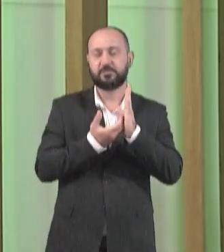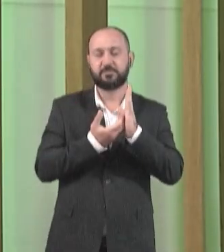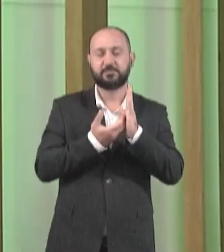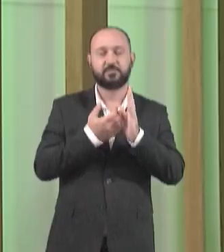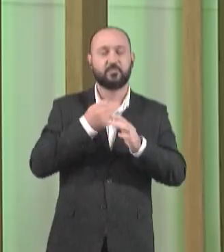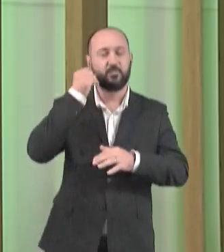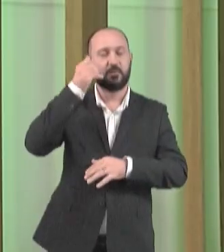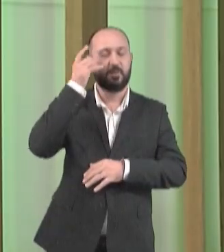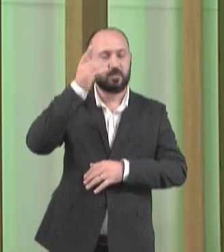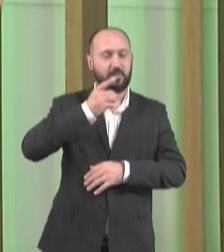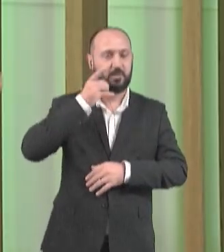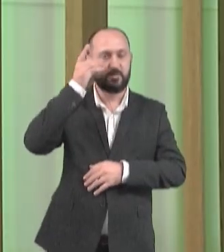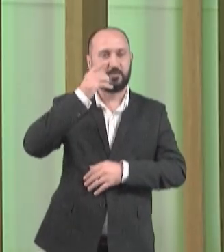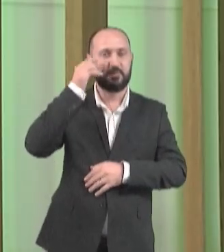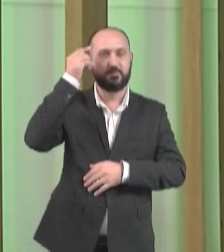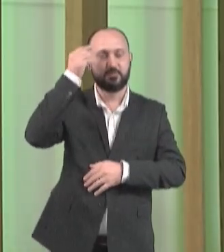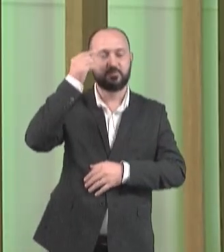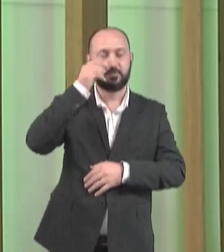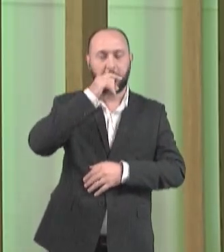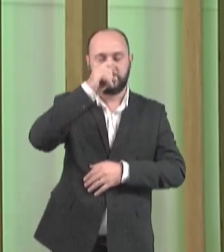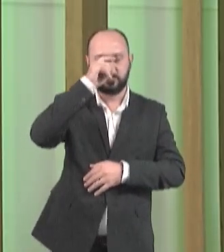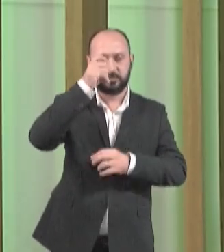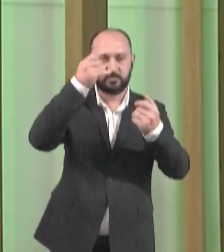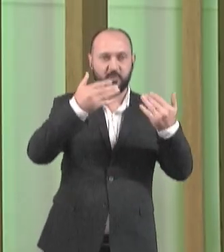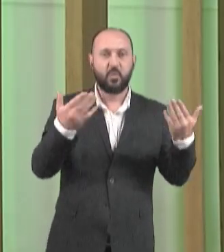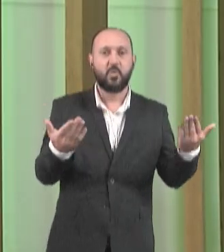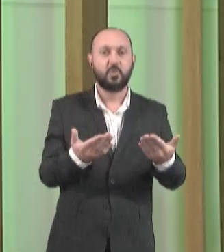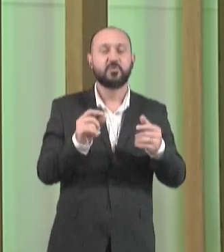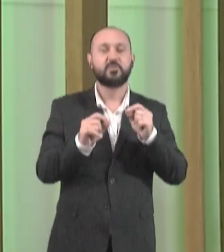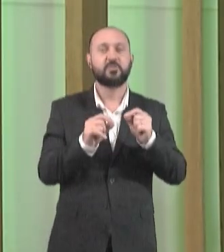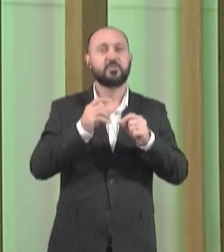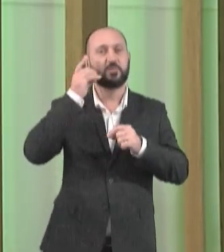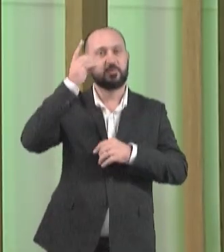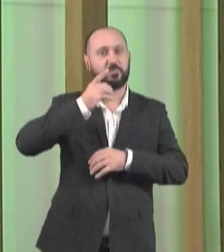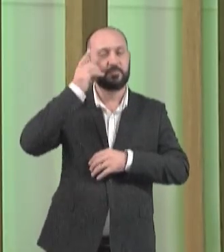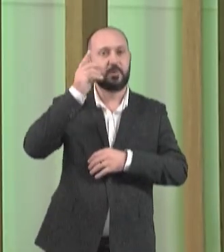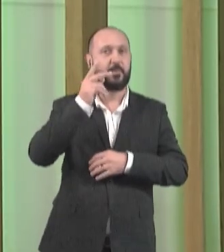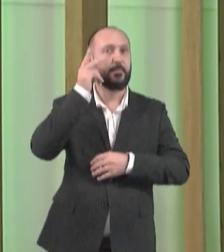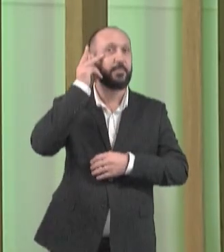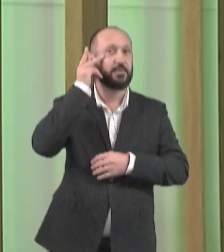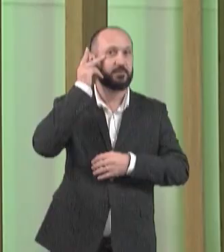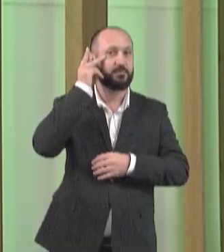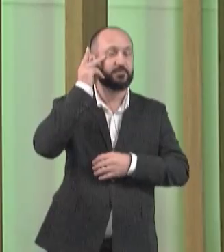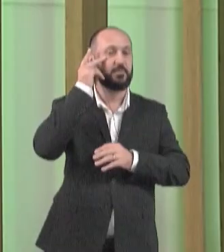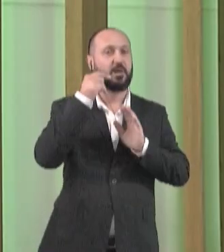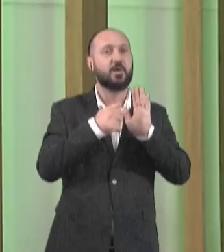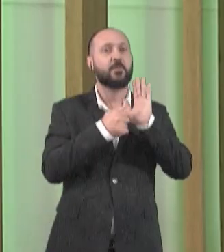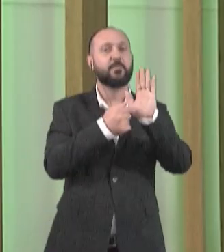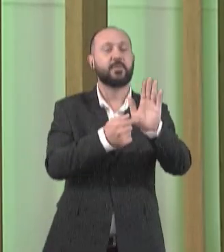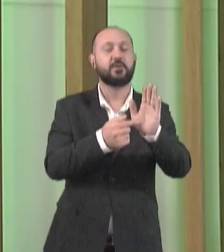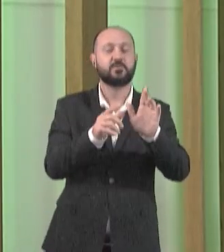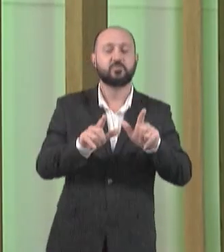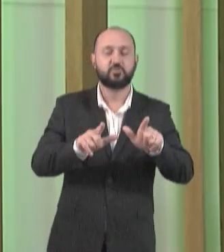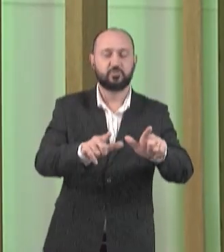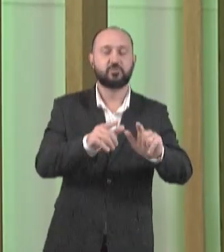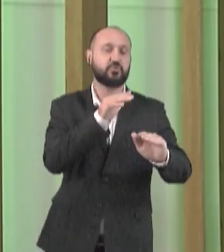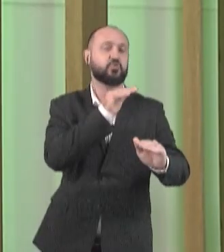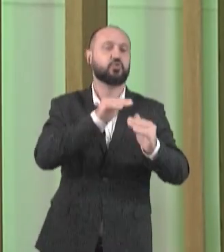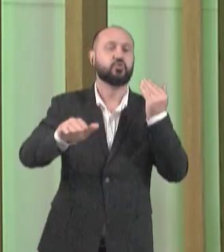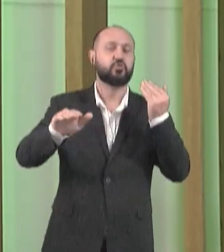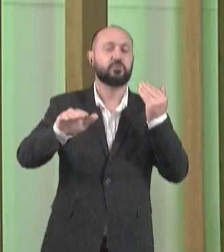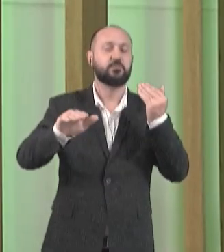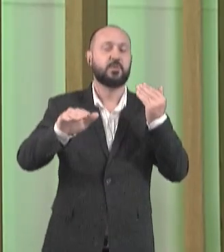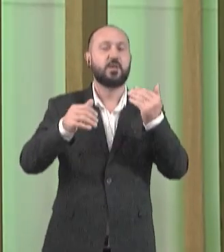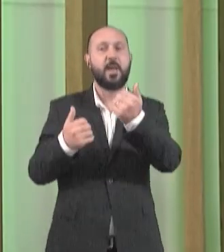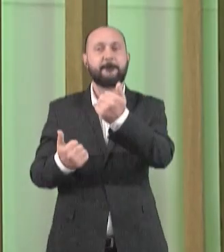Federal. O deputado Zeca do PT também falou sobre esse assunto e na sessão de hoje o deputado Pedro Kemp apresentou a moção de repúdio